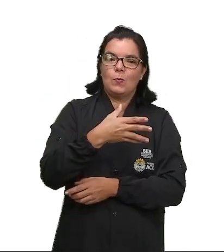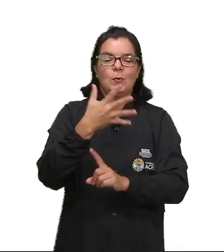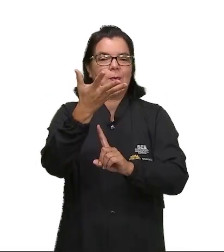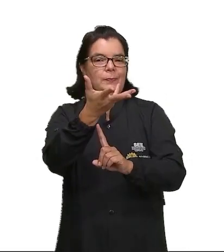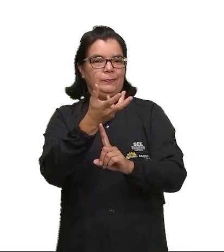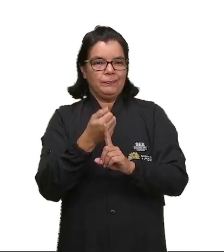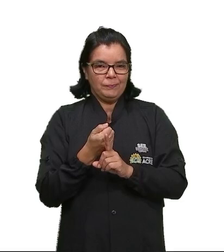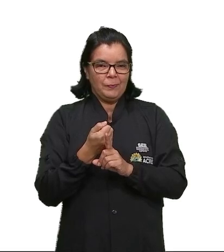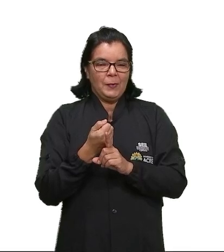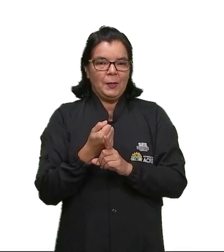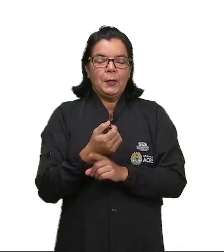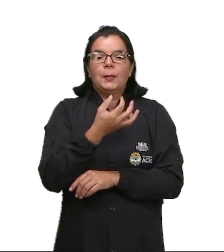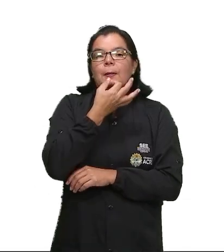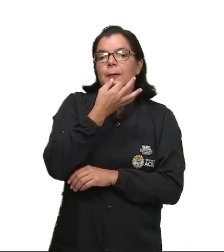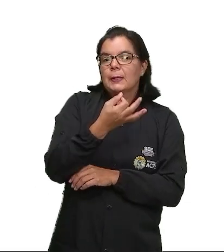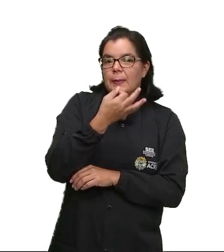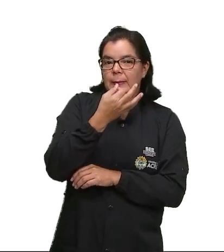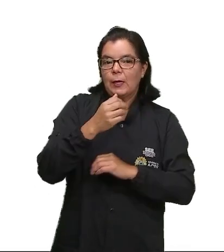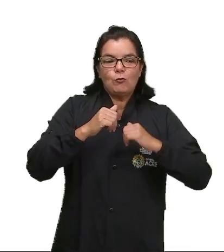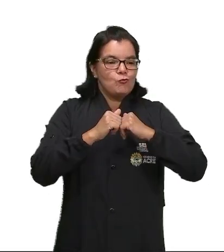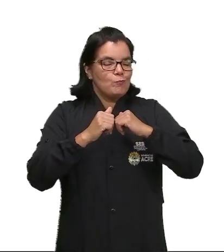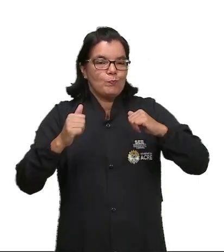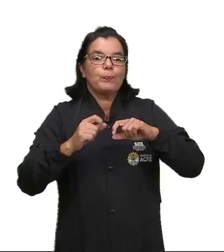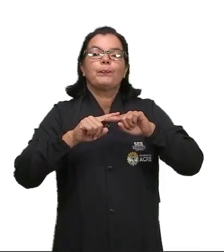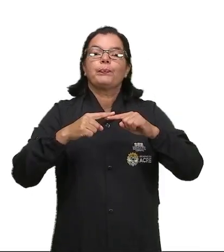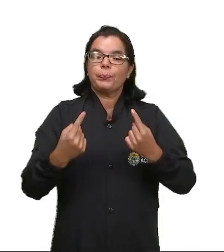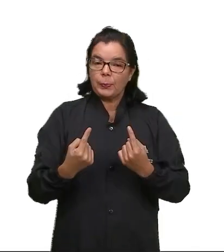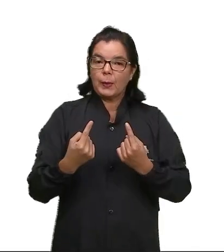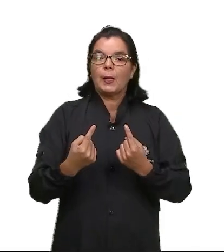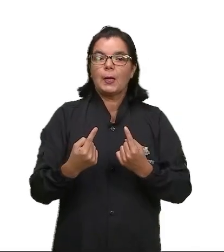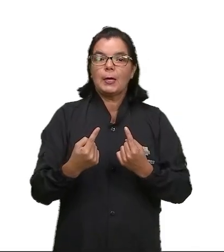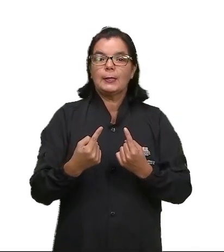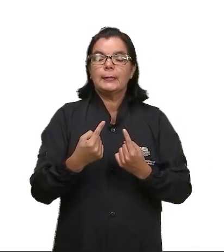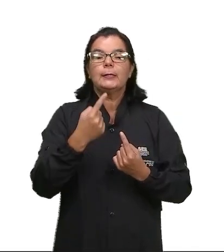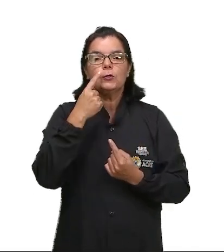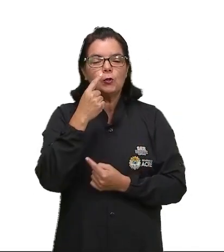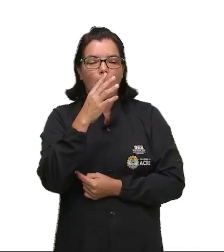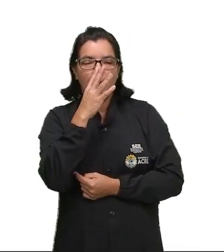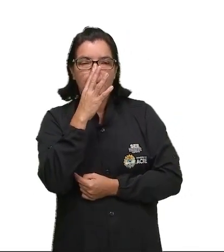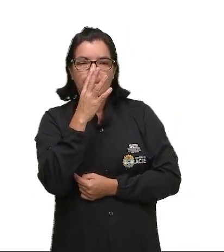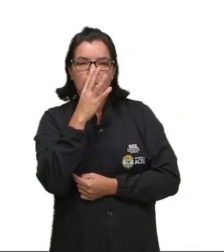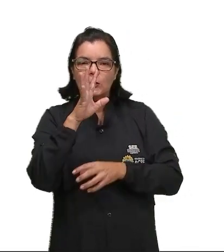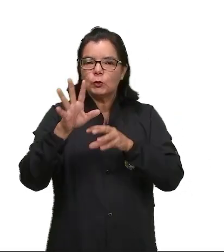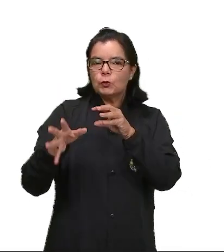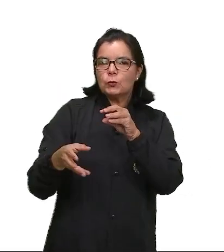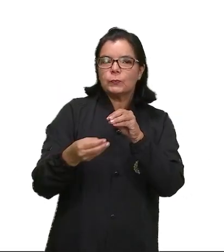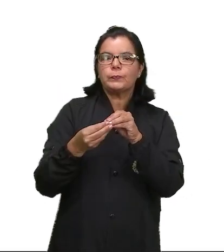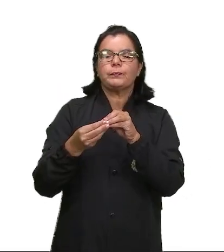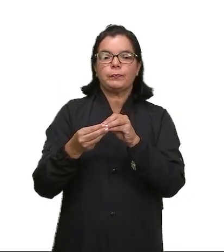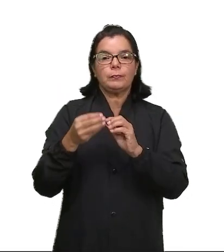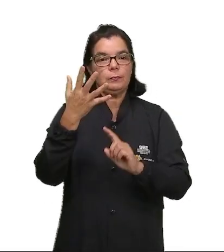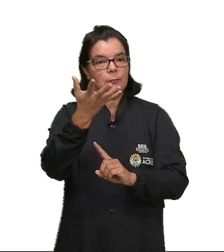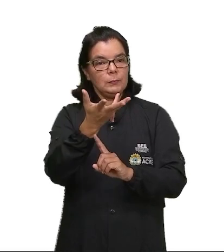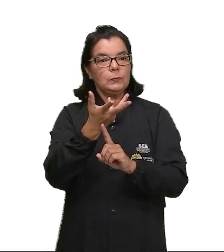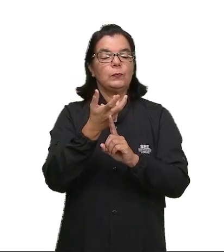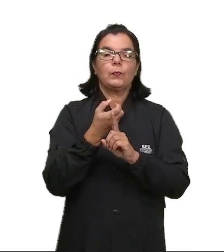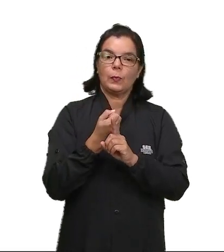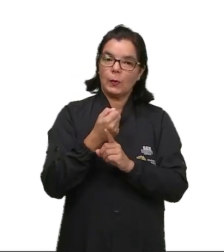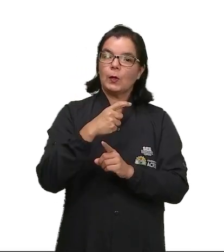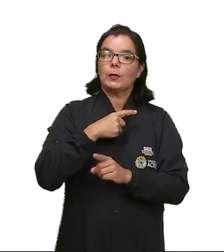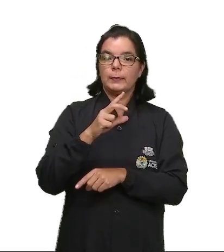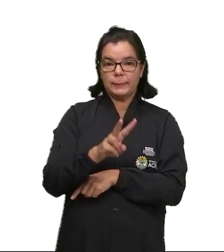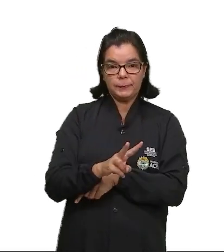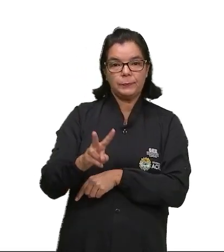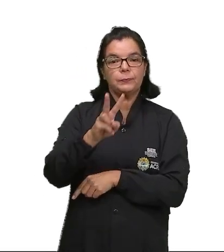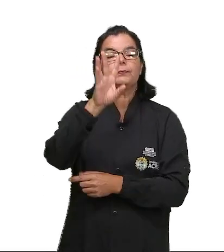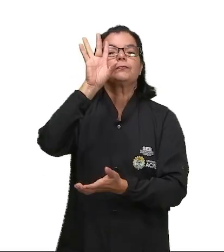arte. Não de um ponto de vista de quebra, mas de um ponto de vista de apreciação. Então, a arte, ela só vai ter valor